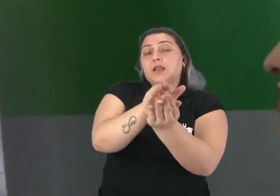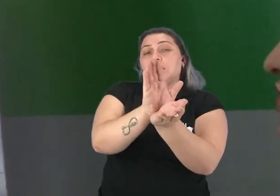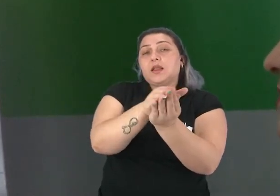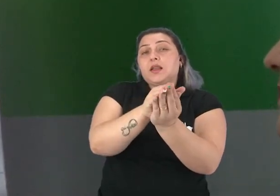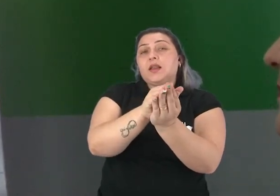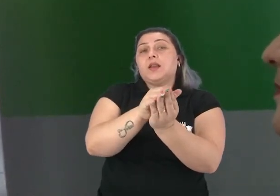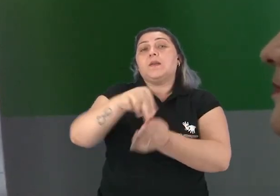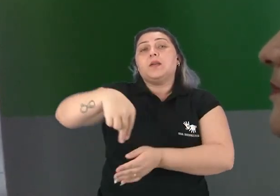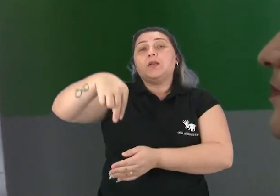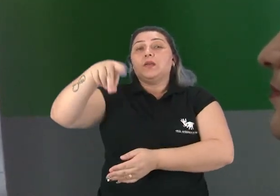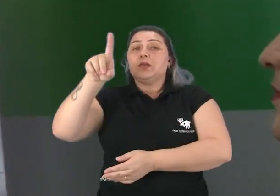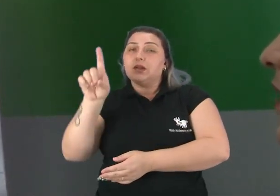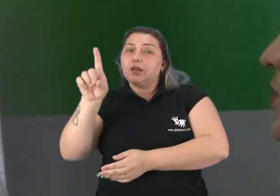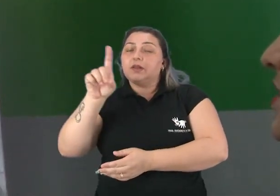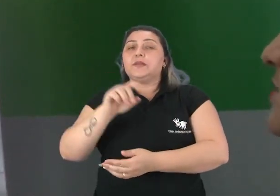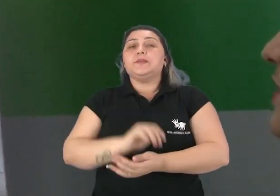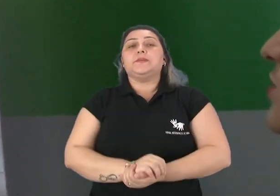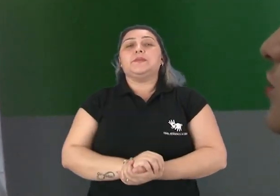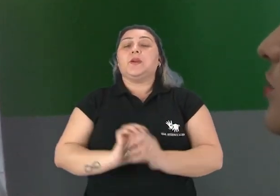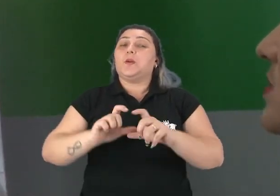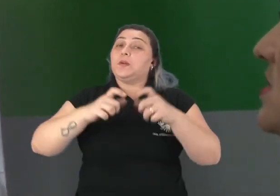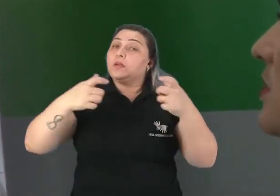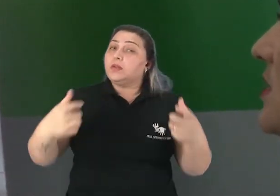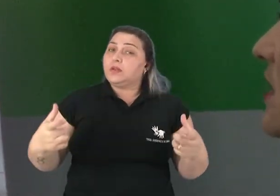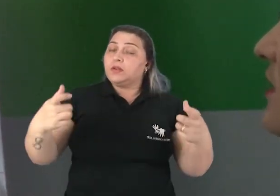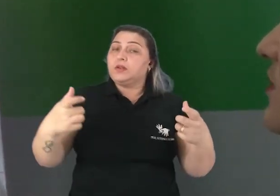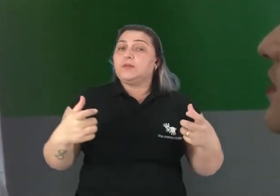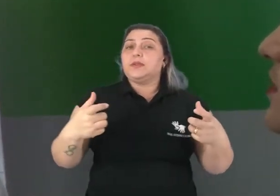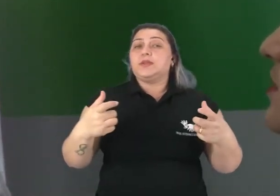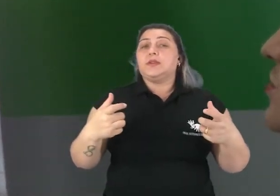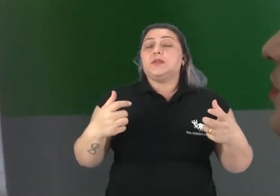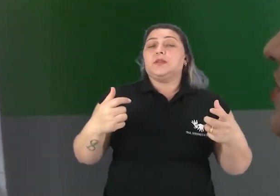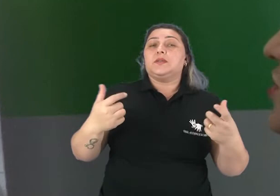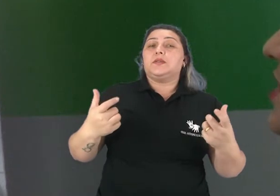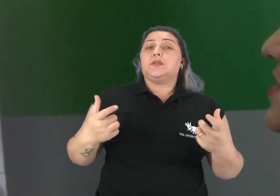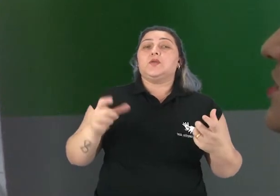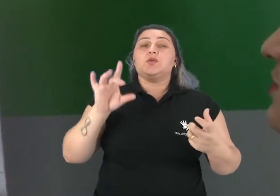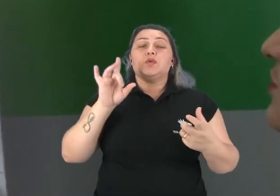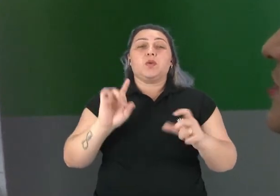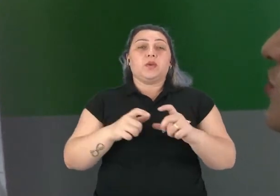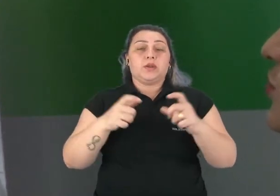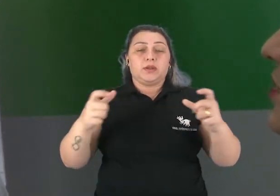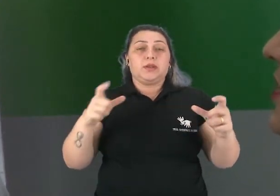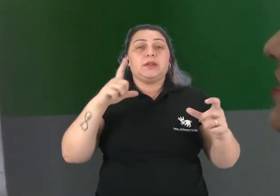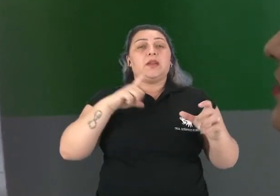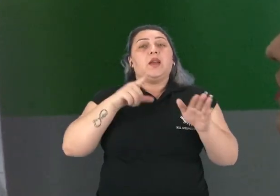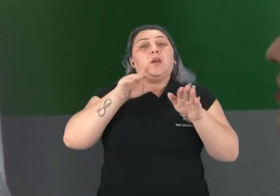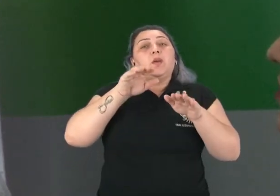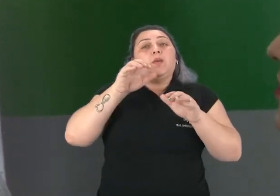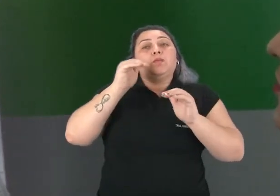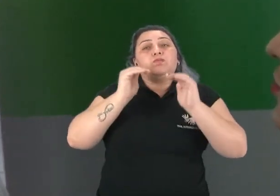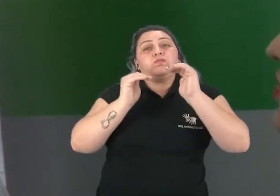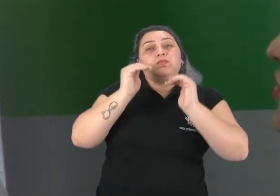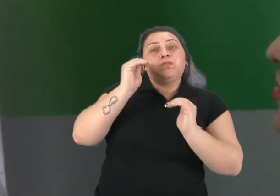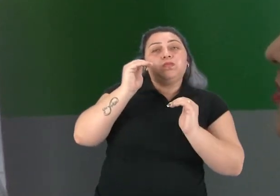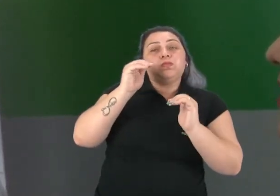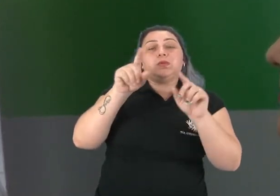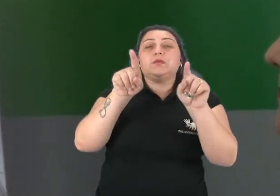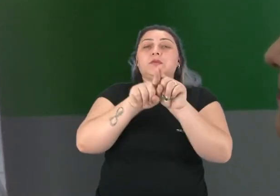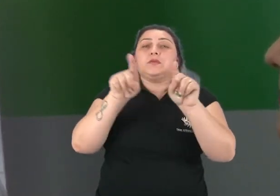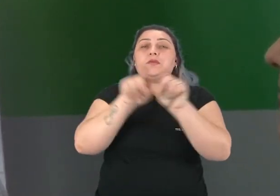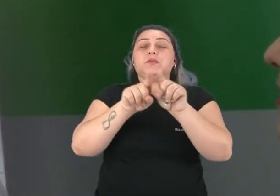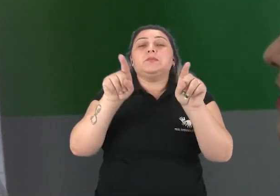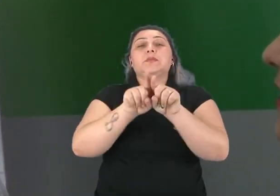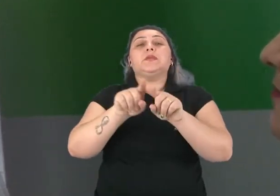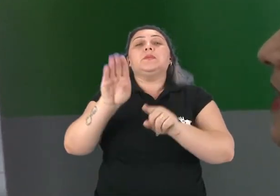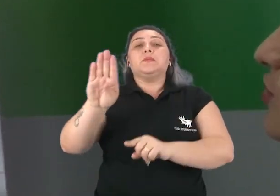no Nordeste. É um crescimento que não se manteve somente crescendo, teve uma diminuída também, ó. Curitiba